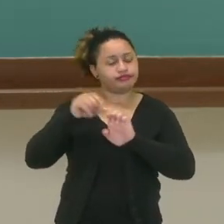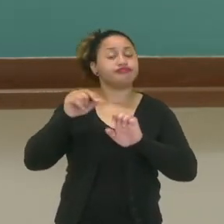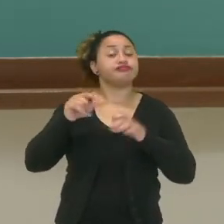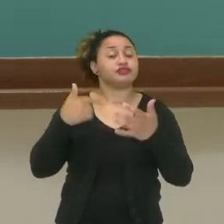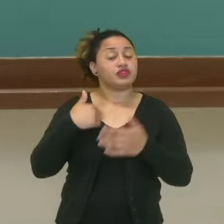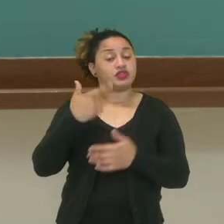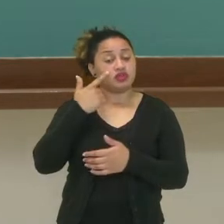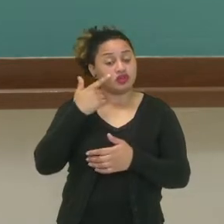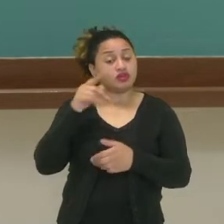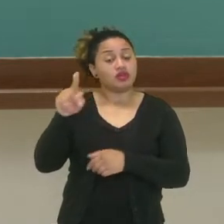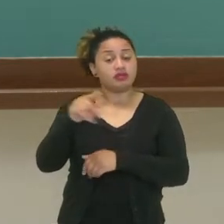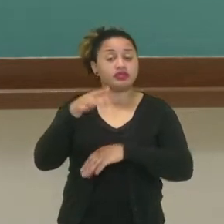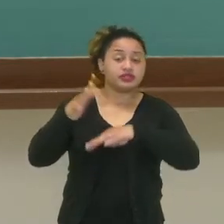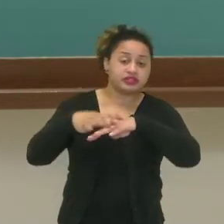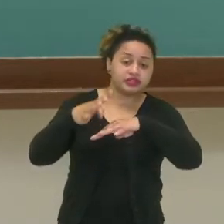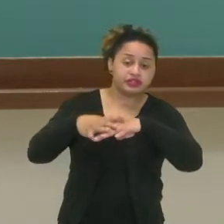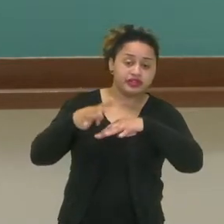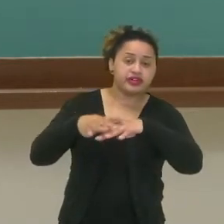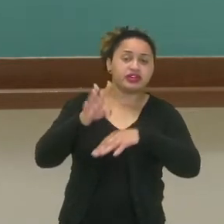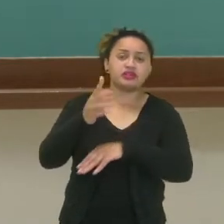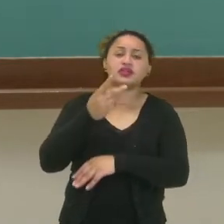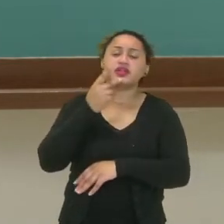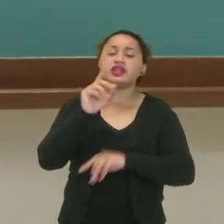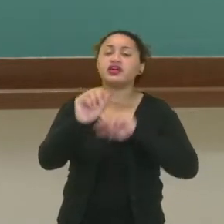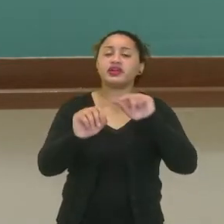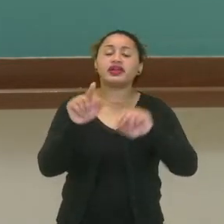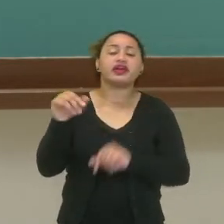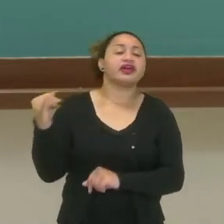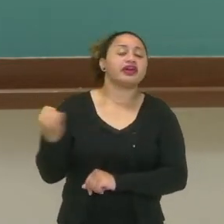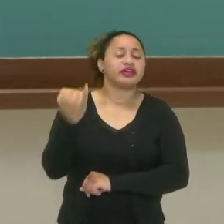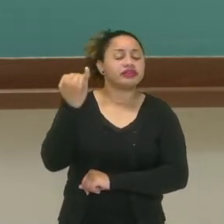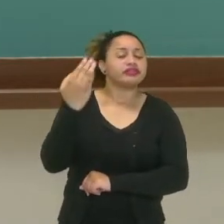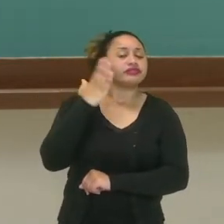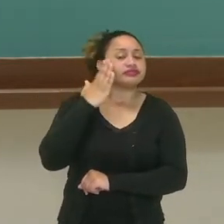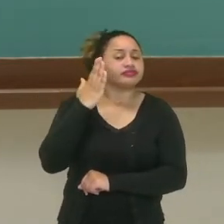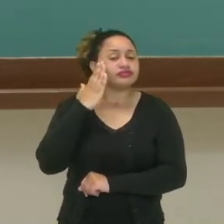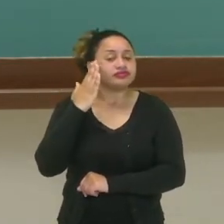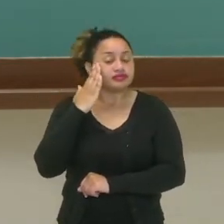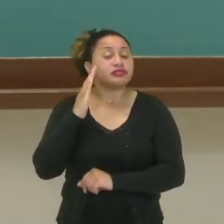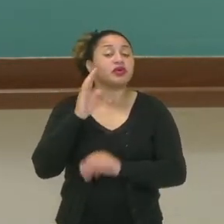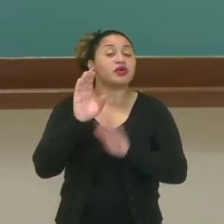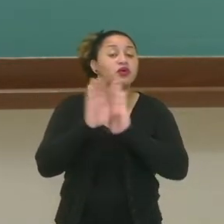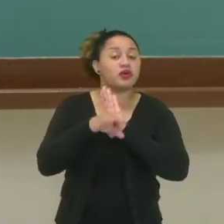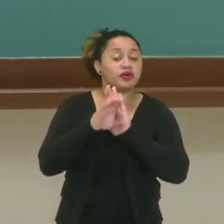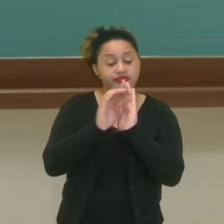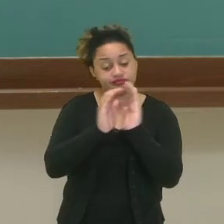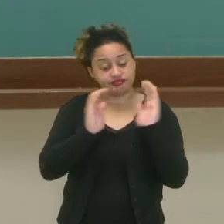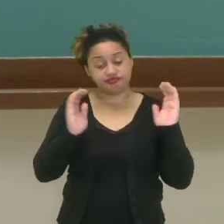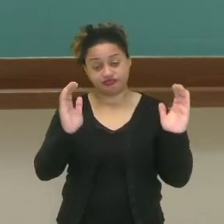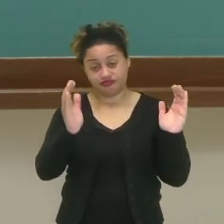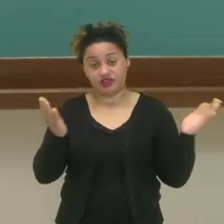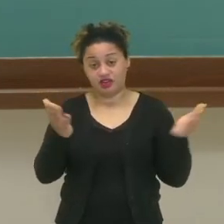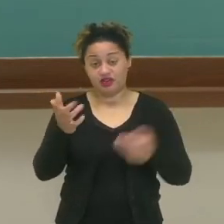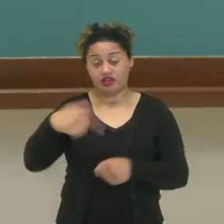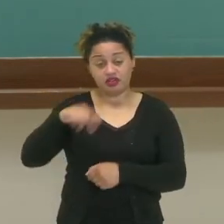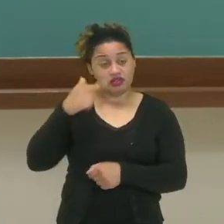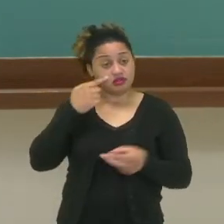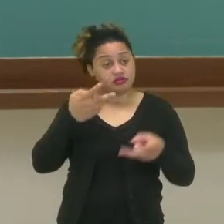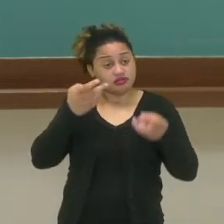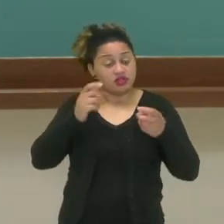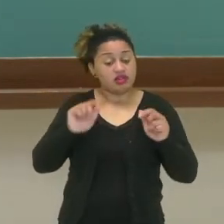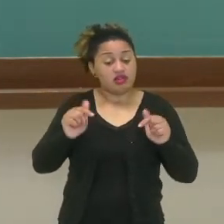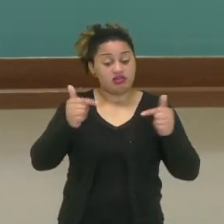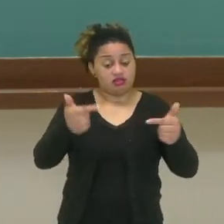professora de matemática falava para vocês, é necessário conhecer esse conceito de função. Agora vocês estão vendo uma